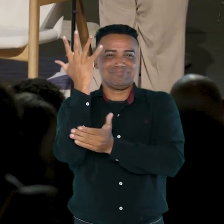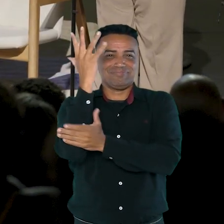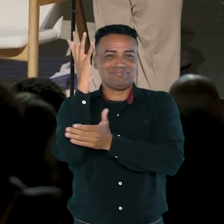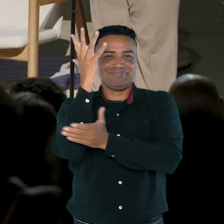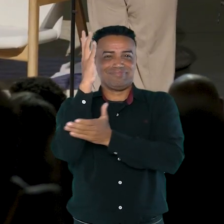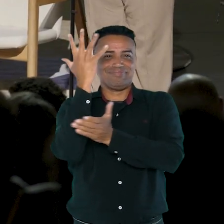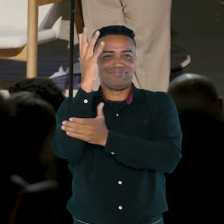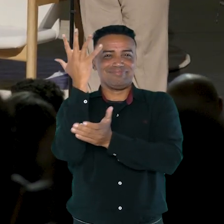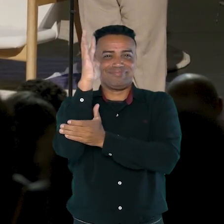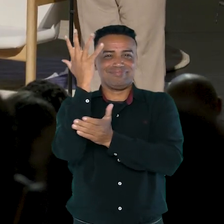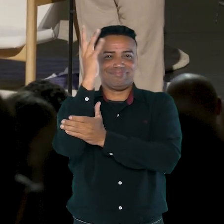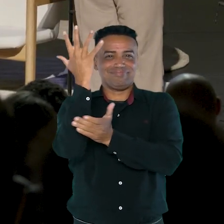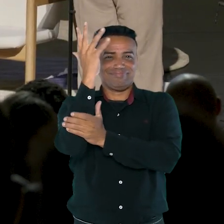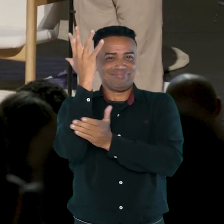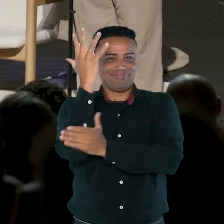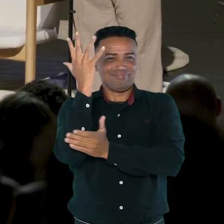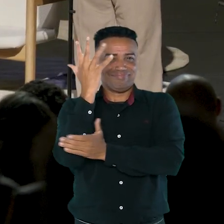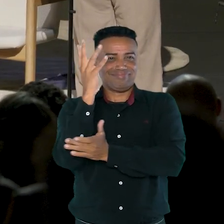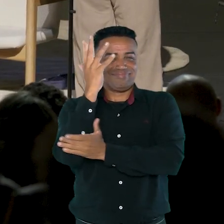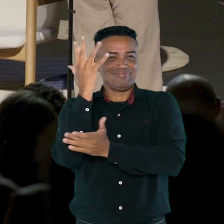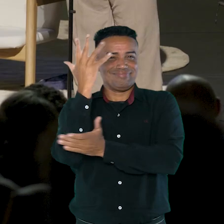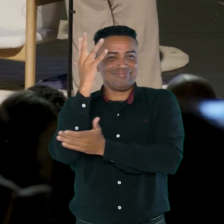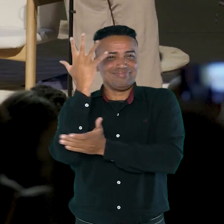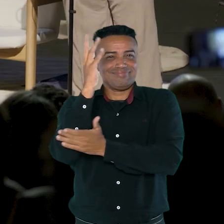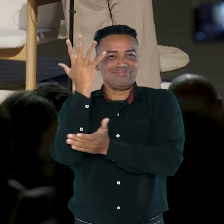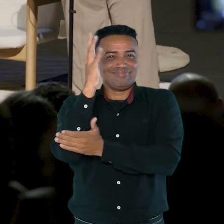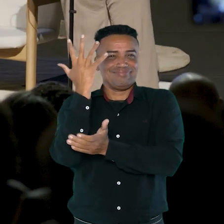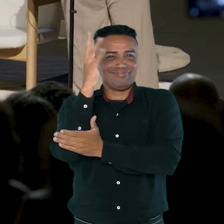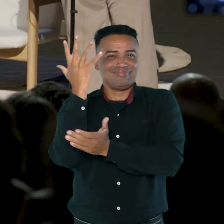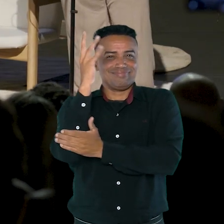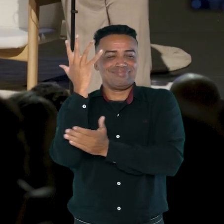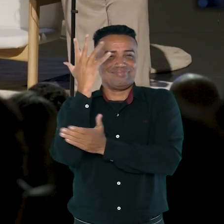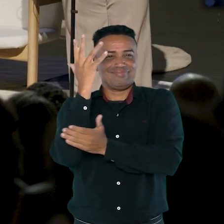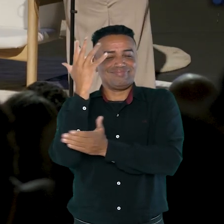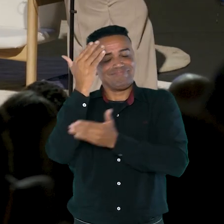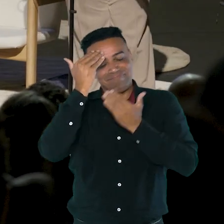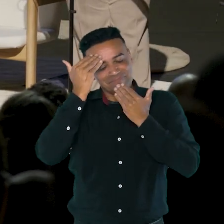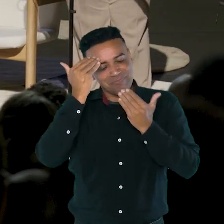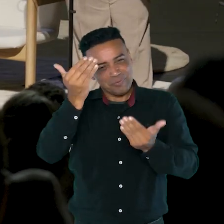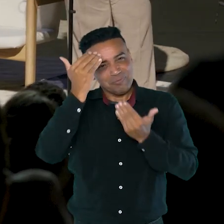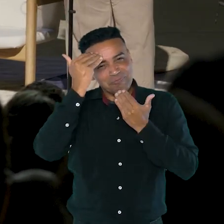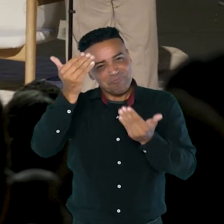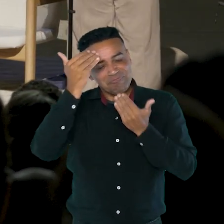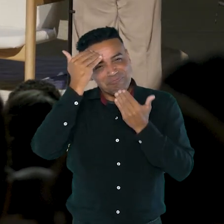aplaudindo Ellen Oléria. Semaiá e Sérgio Vaz também aplaudem de pé.